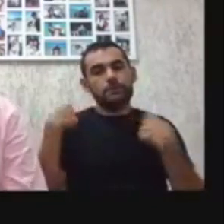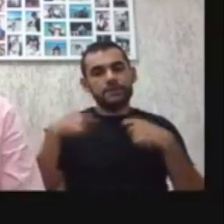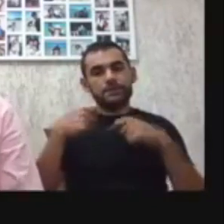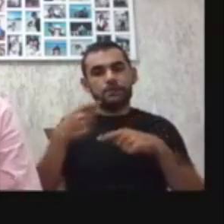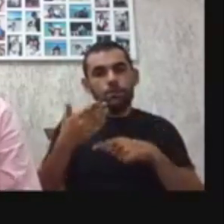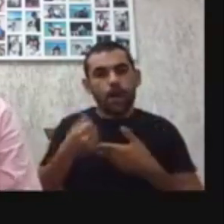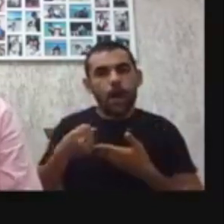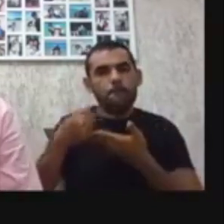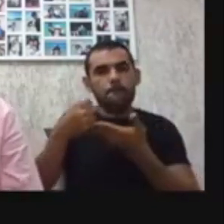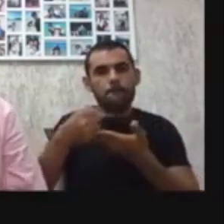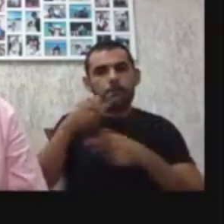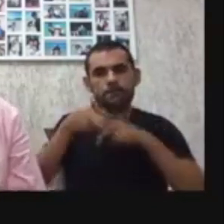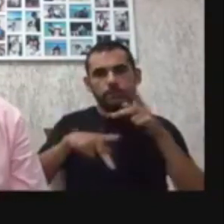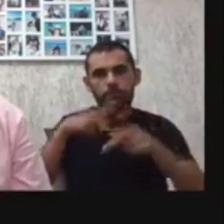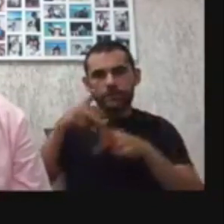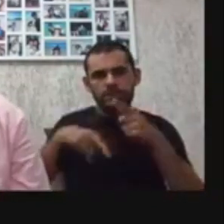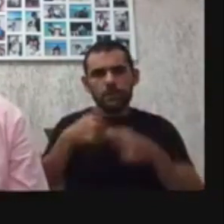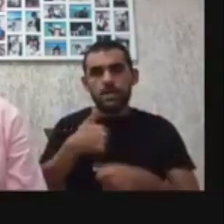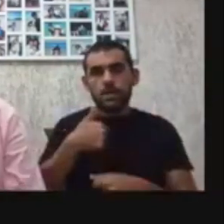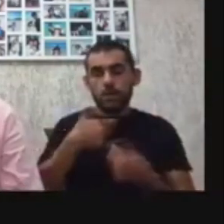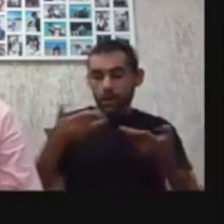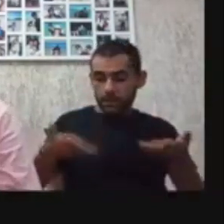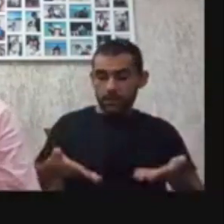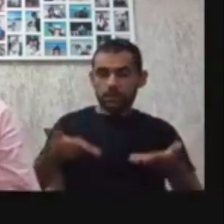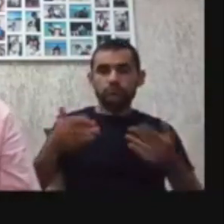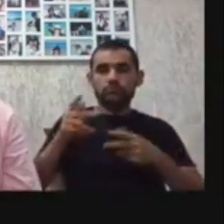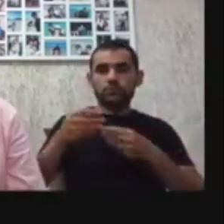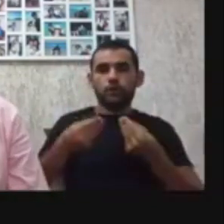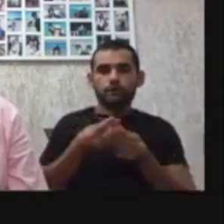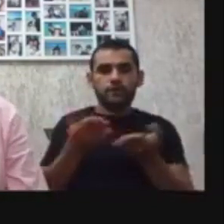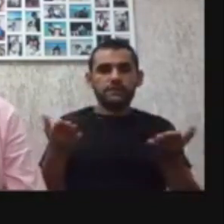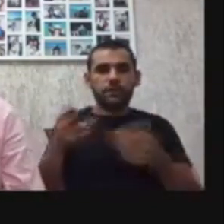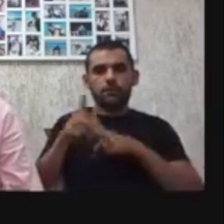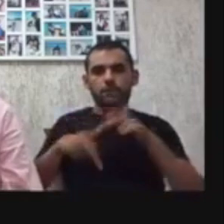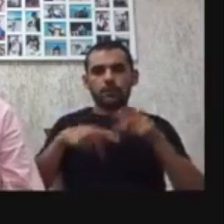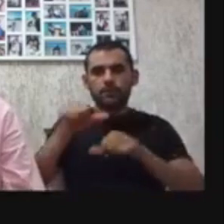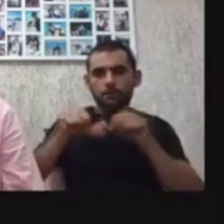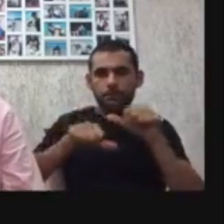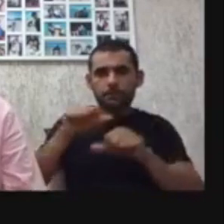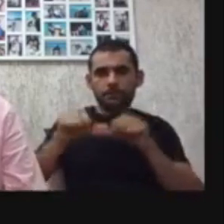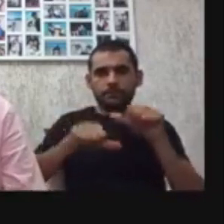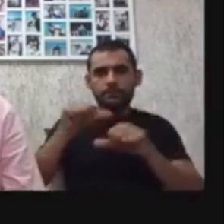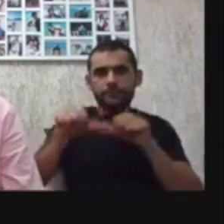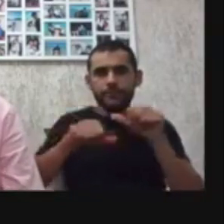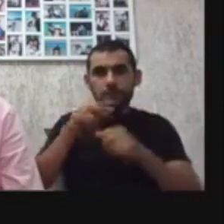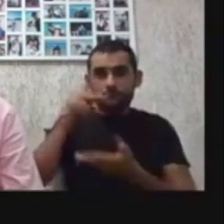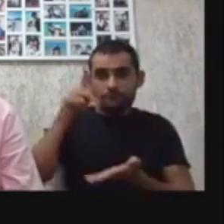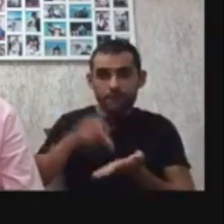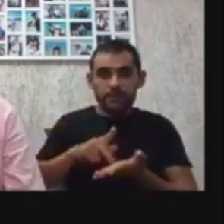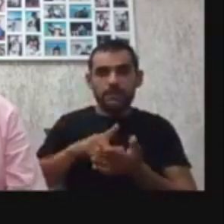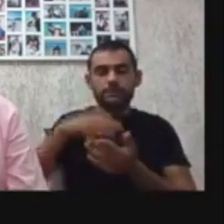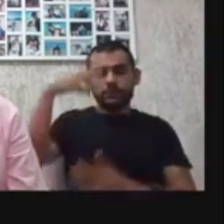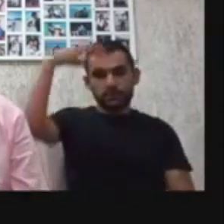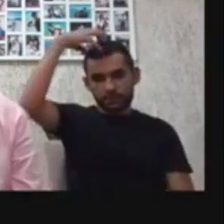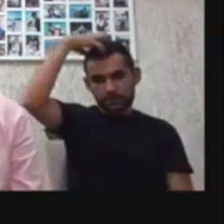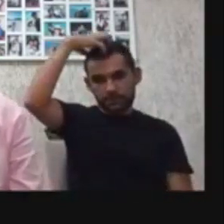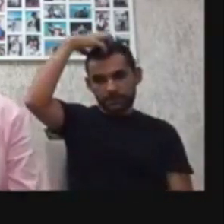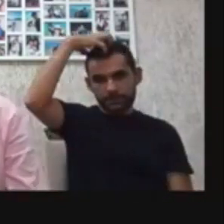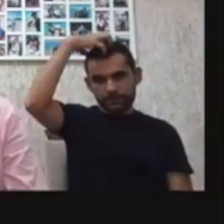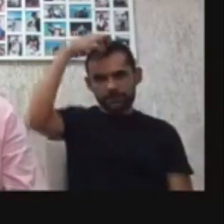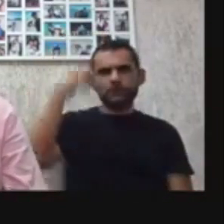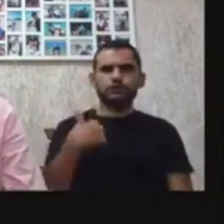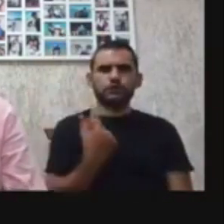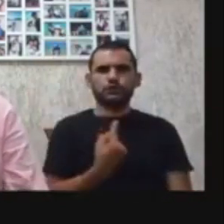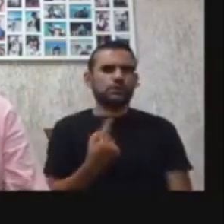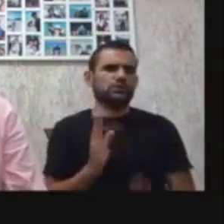buscar o apoio da população. Eu estou aqui para servir a população, estou aqui para transformar realmente São João del Rei. Eu não vou fazer